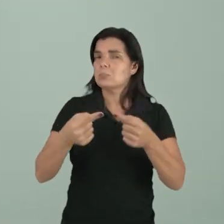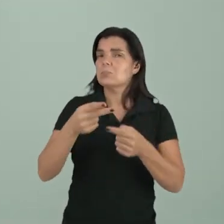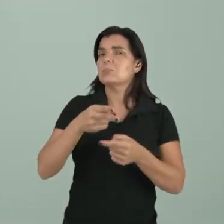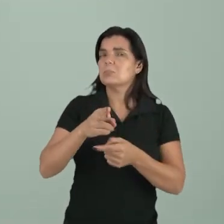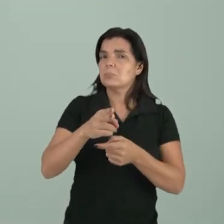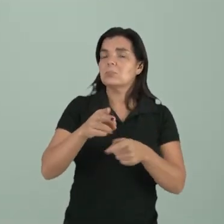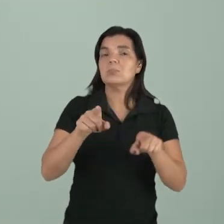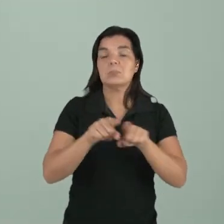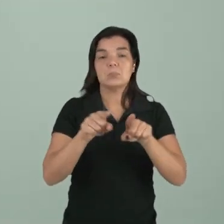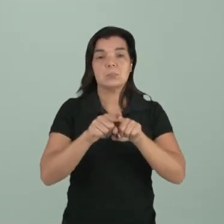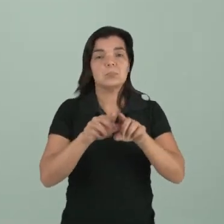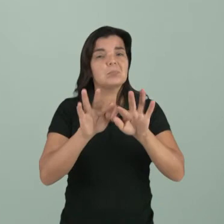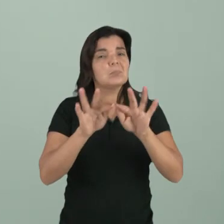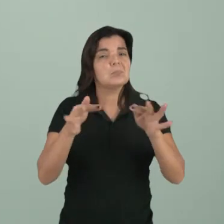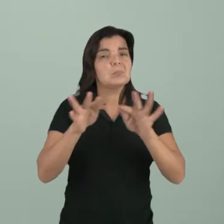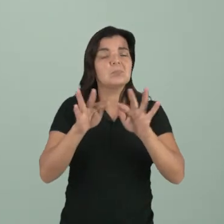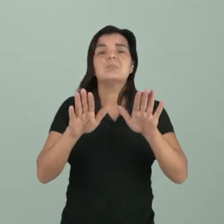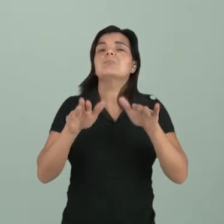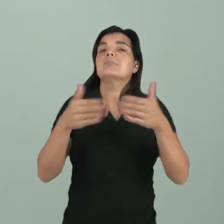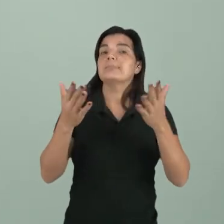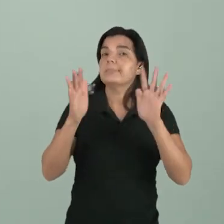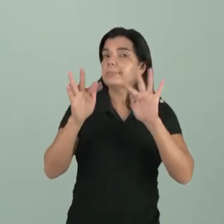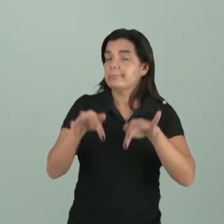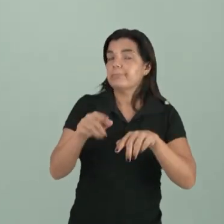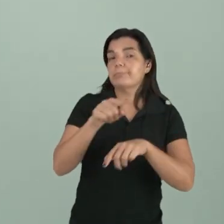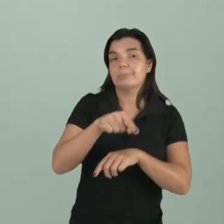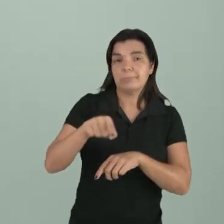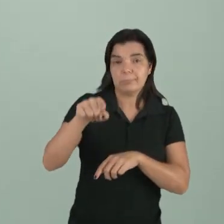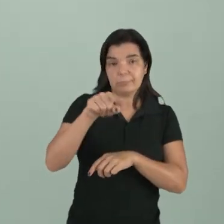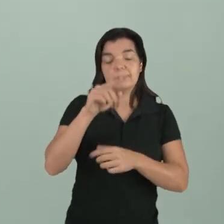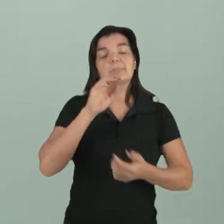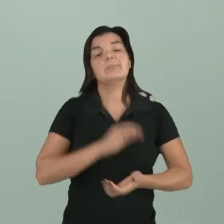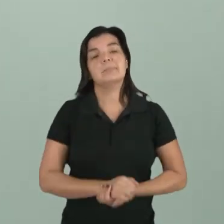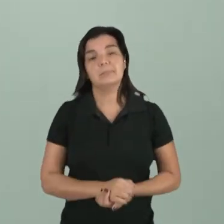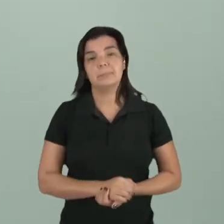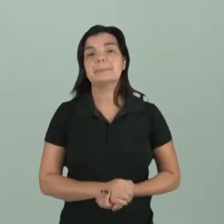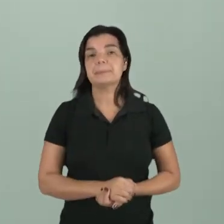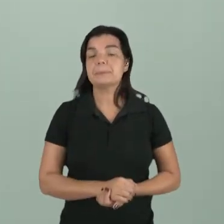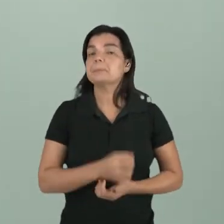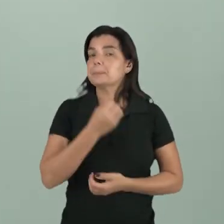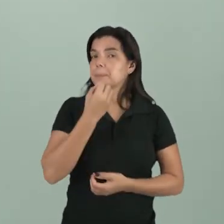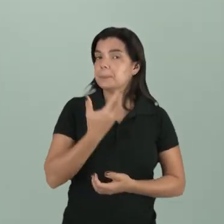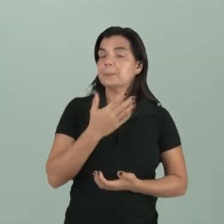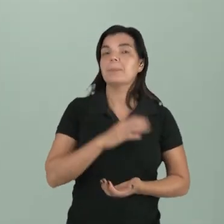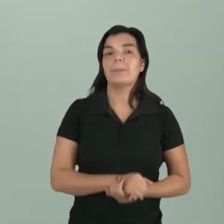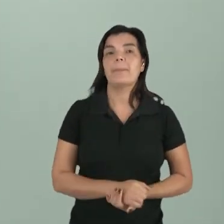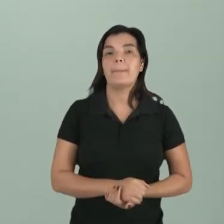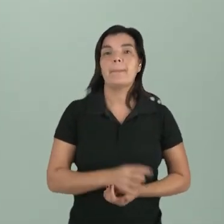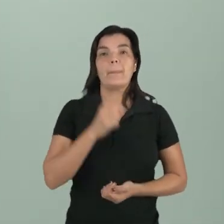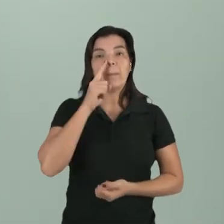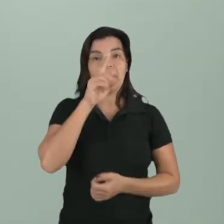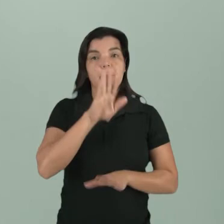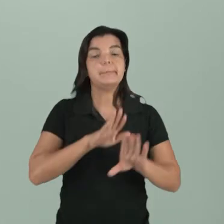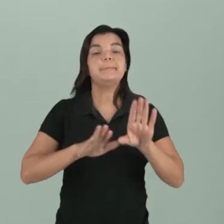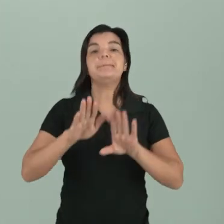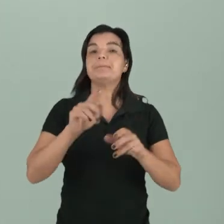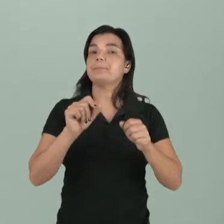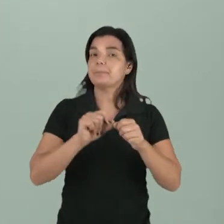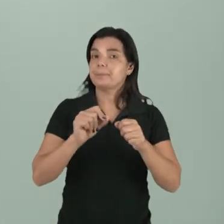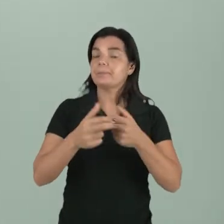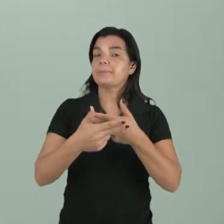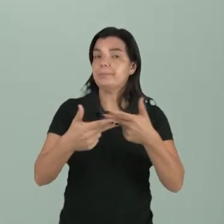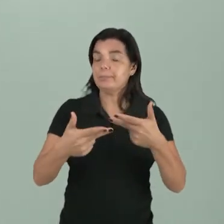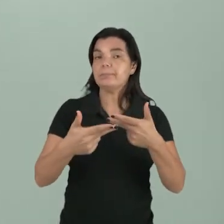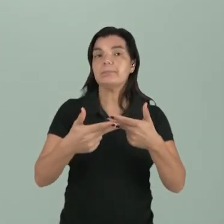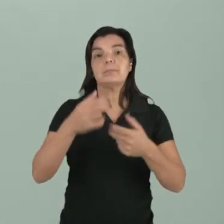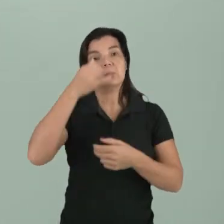mesmo que sejam simples, e concluir, você está muito bem. Então, muito cuidado para você não